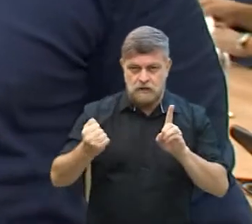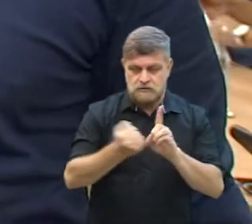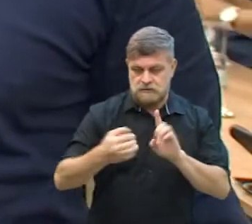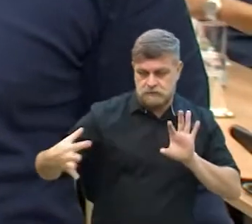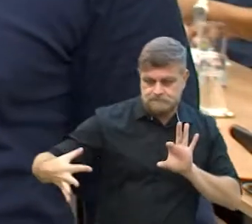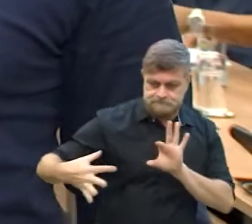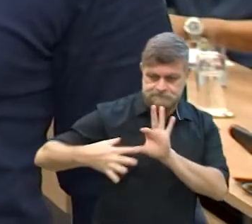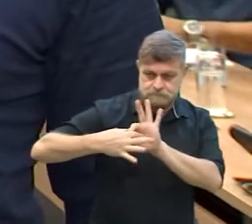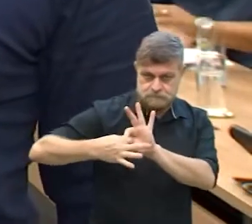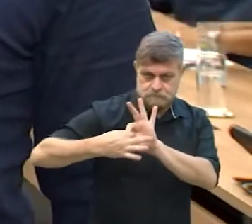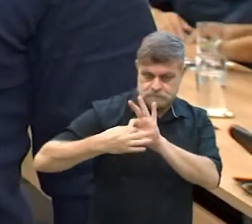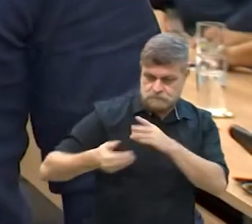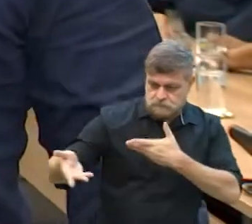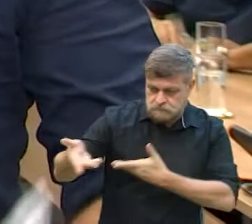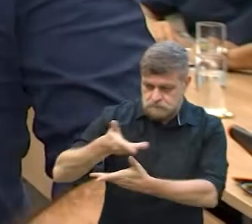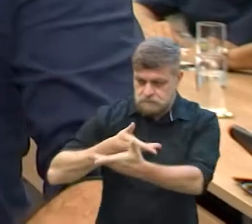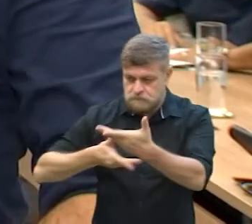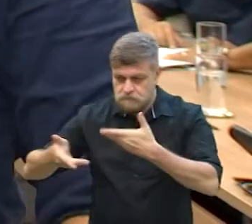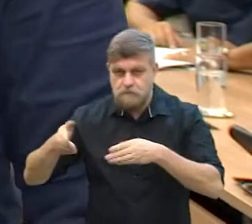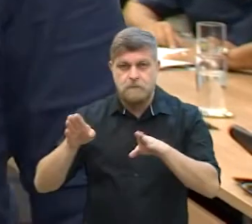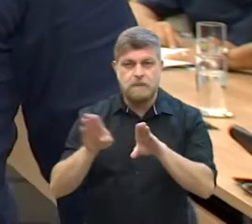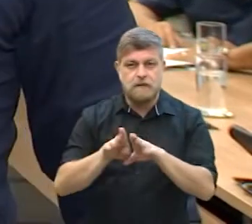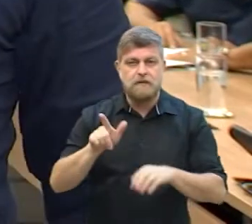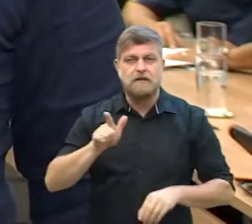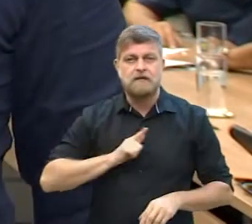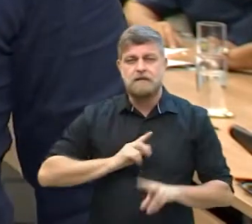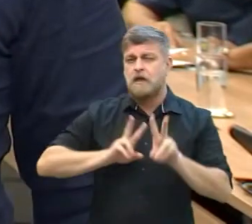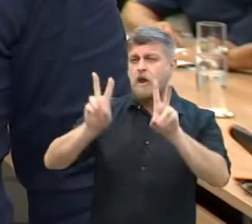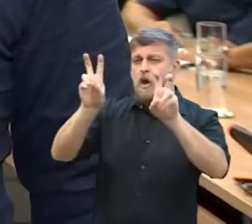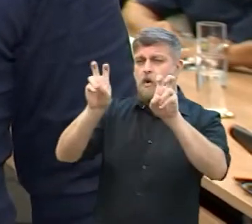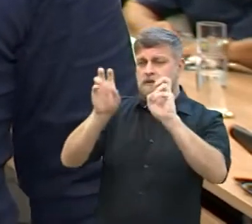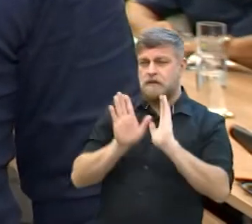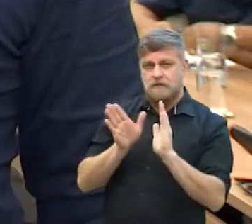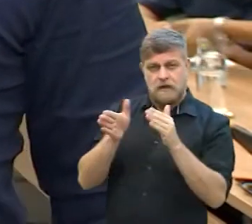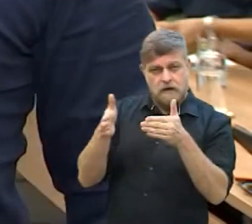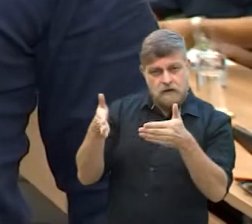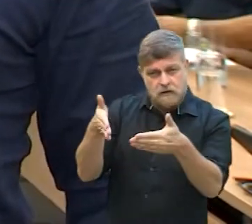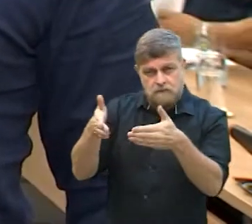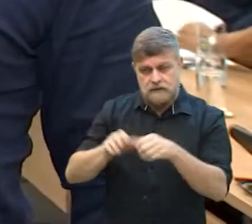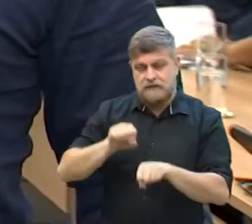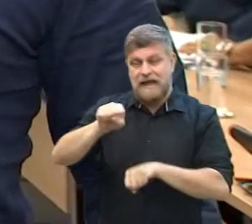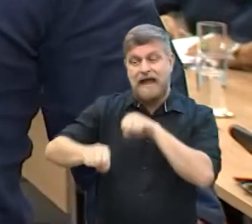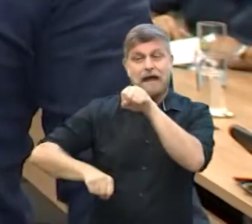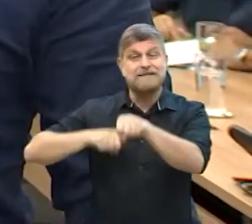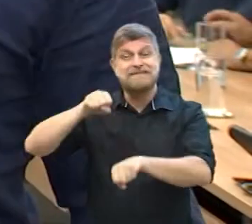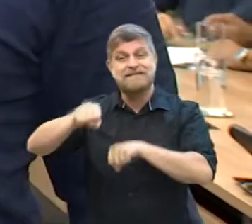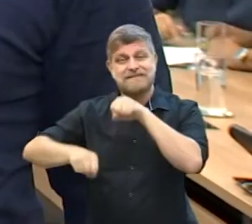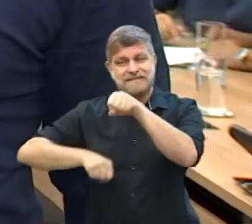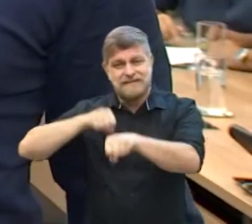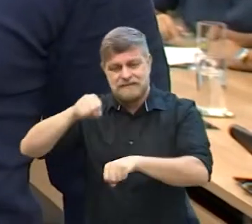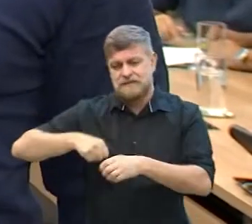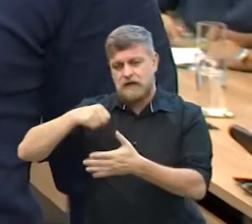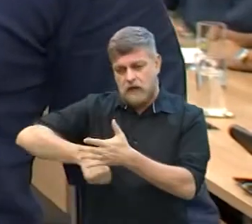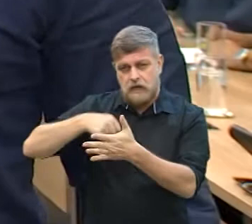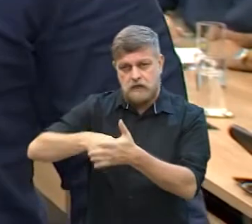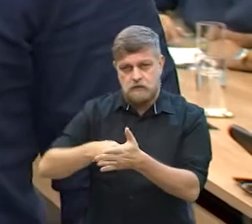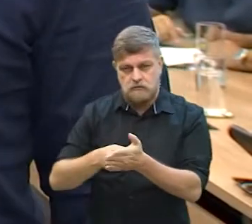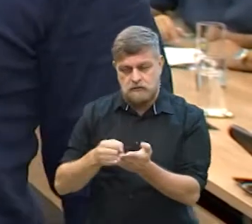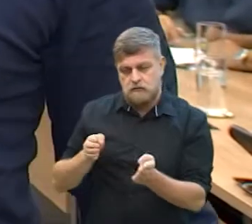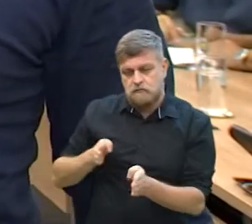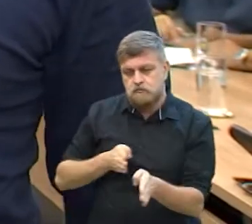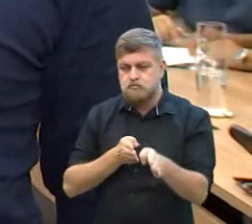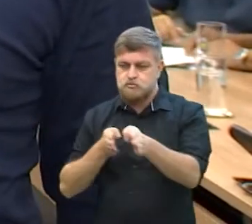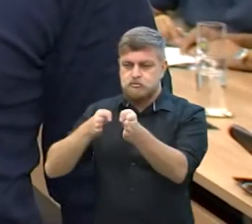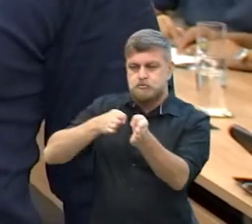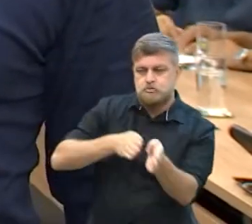a sociedade, né? Tem a outra parte que diz respeito também aos ciclistas que lutam aí